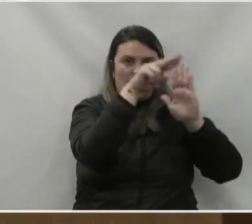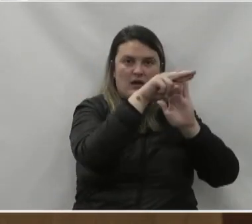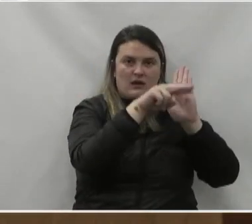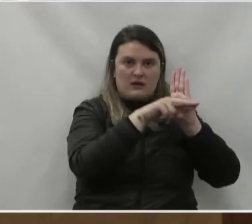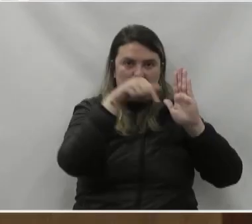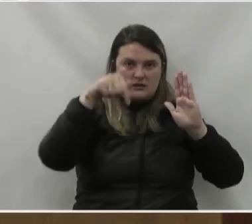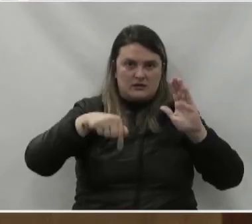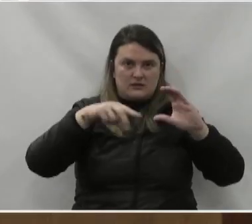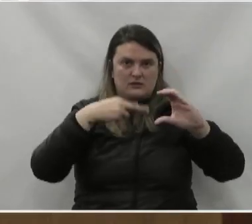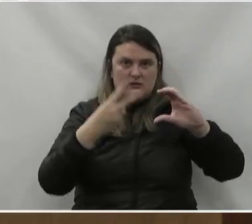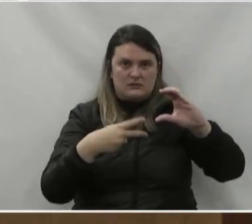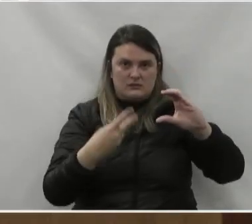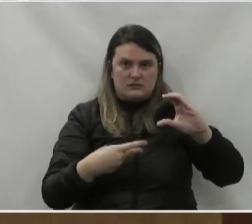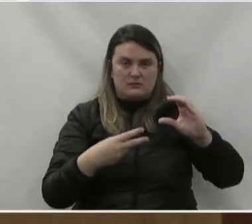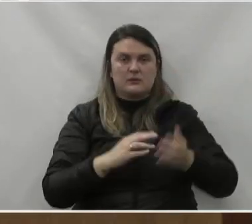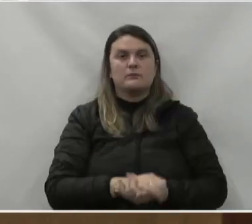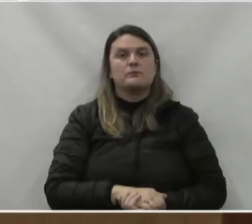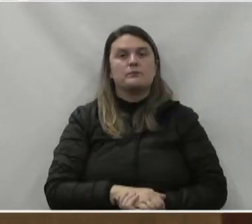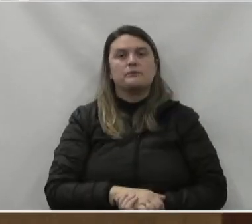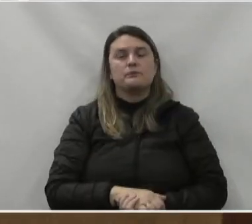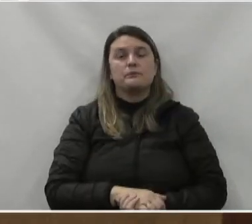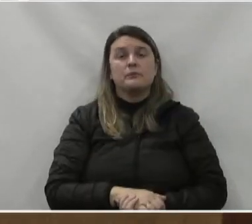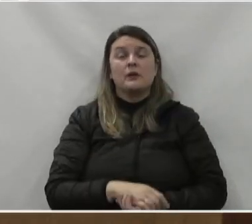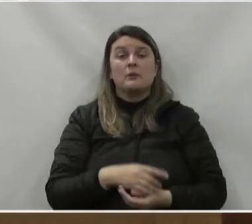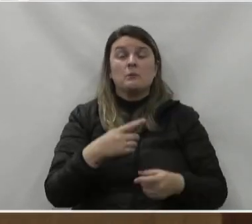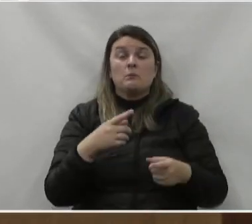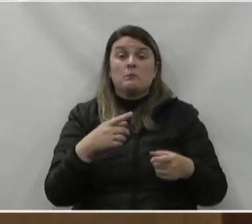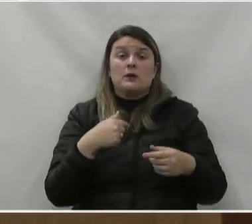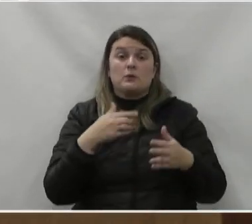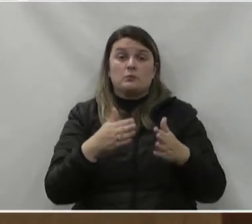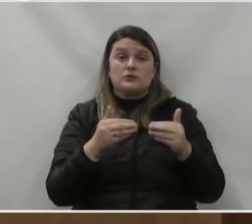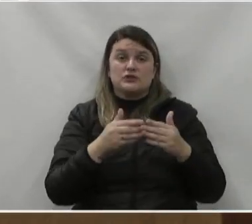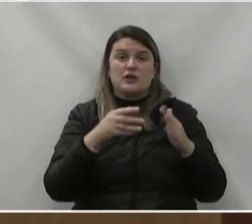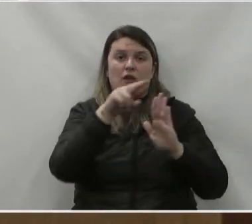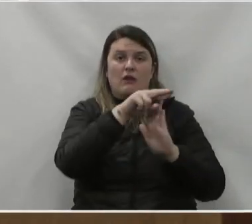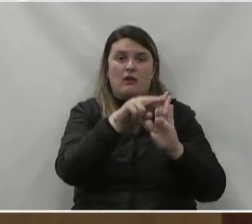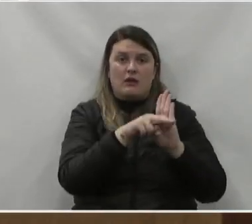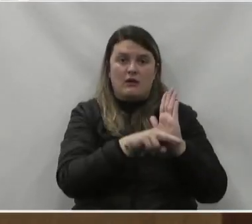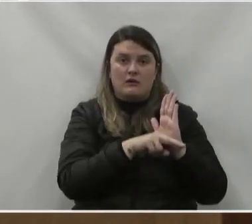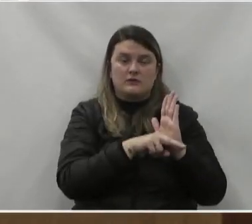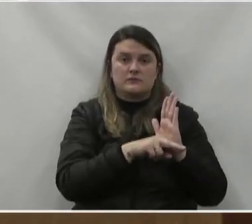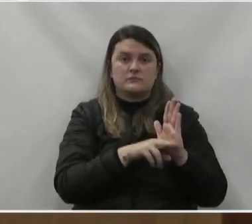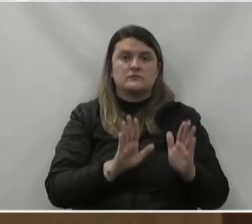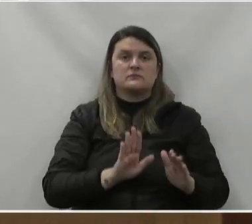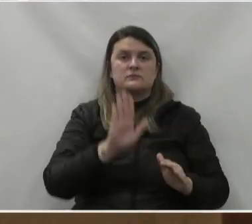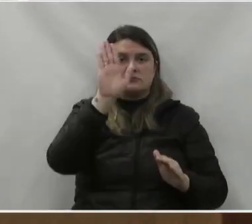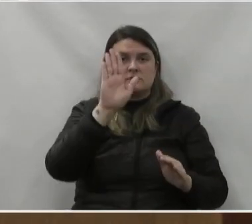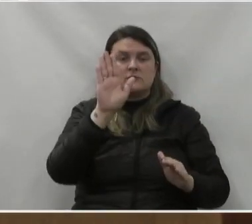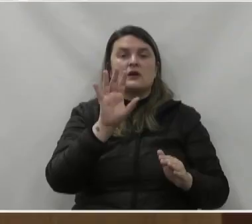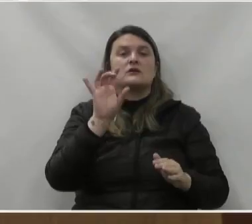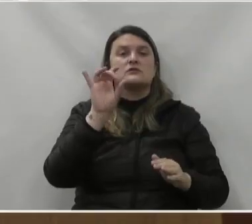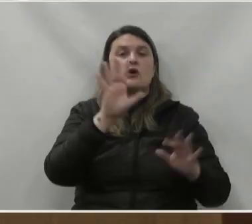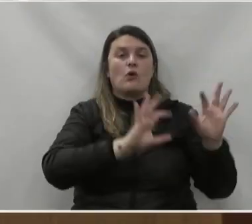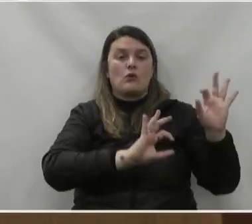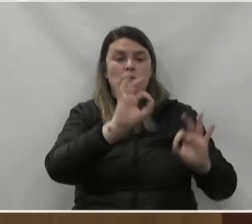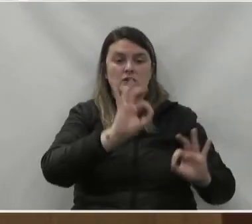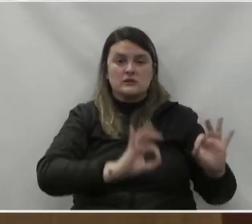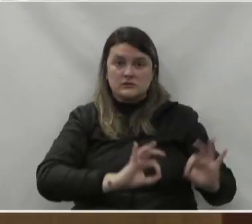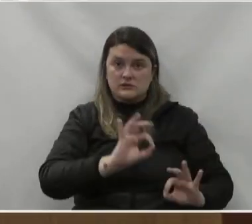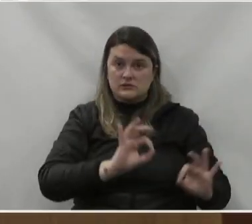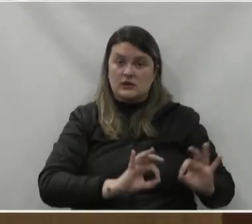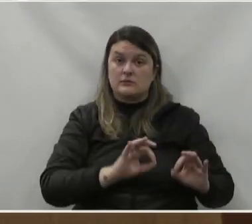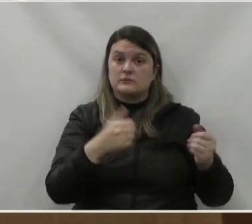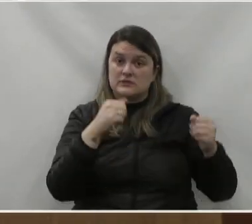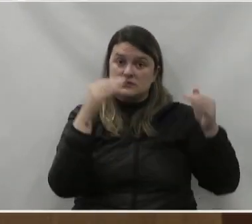da Câmara de Vereadores, tá? Eu, nesse momento, estou presidindo, mas é só uma questão de ordem que nós